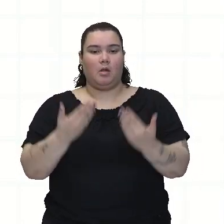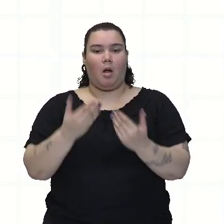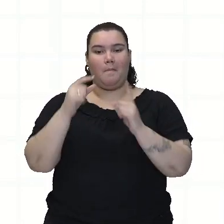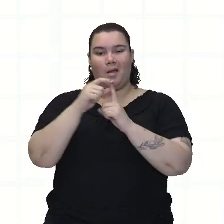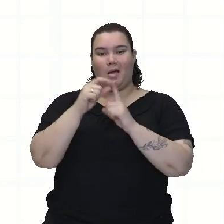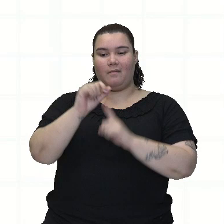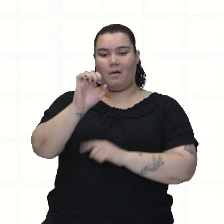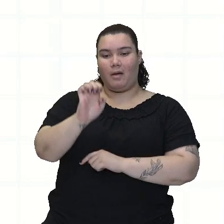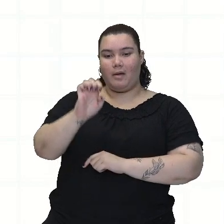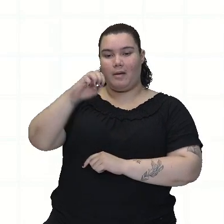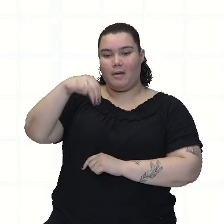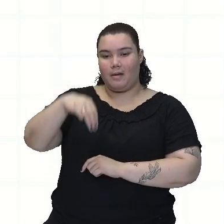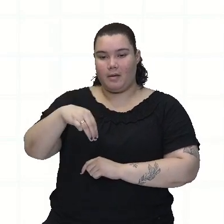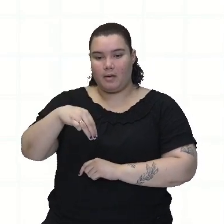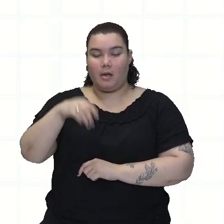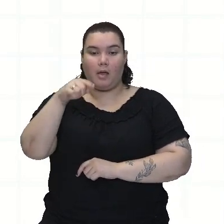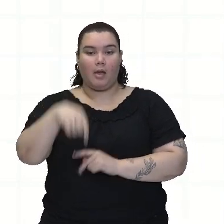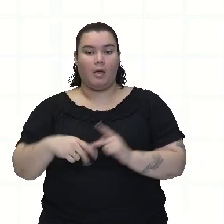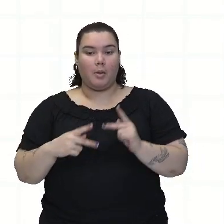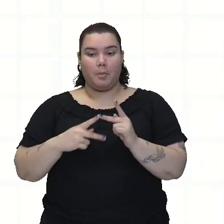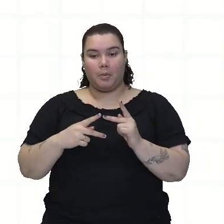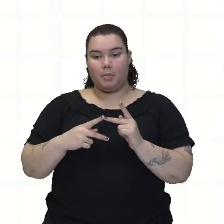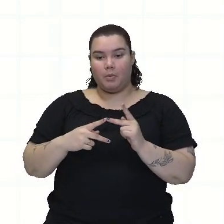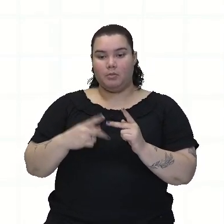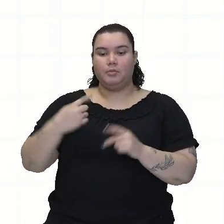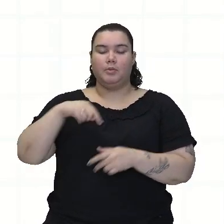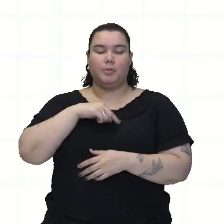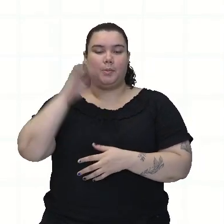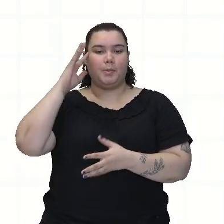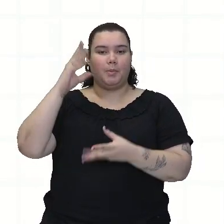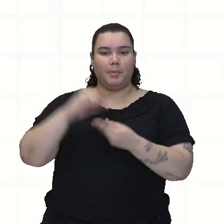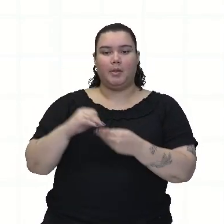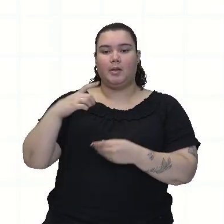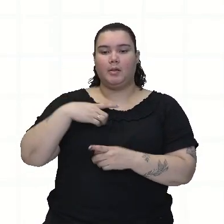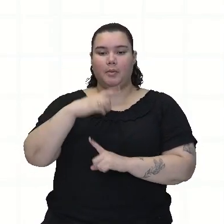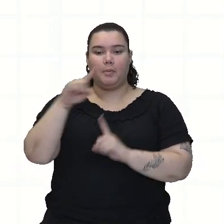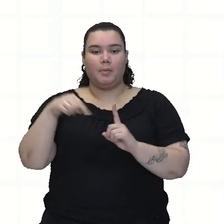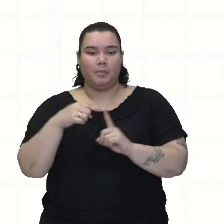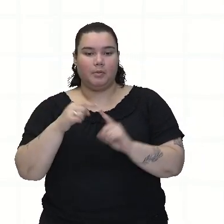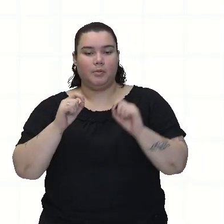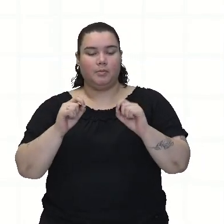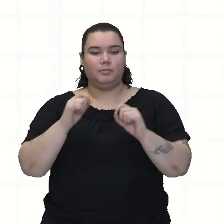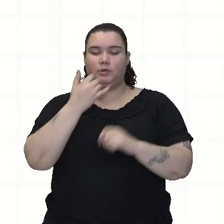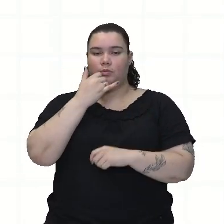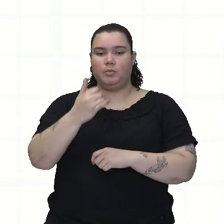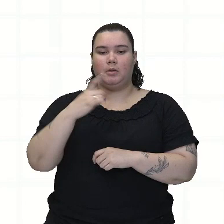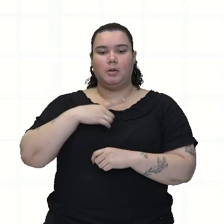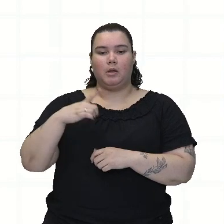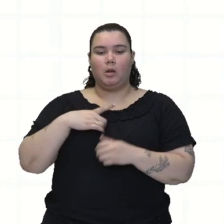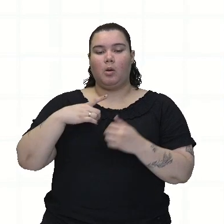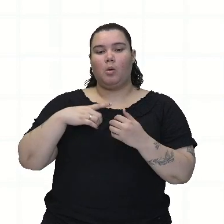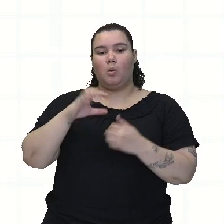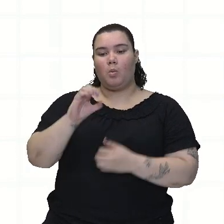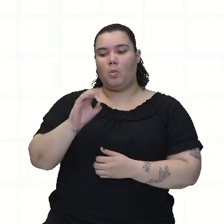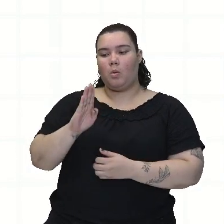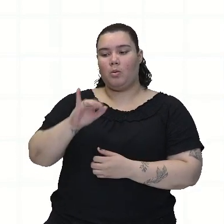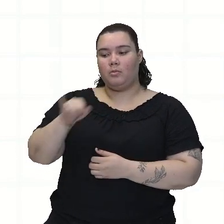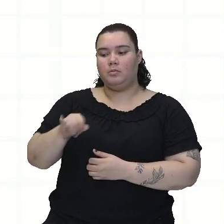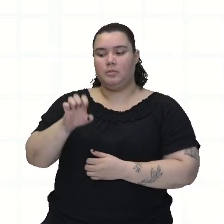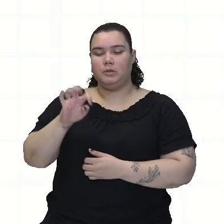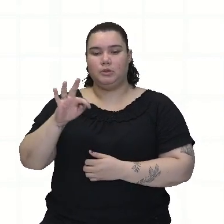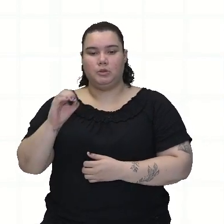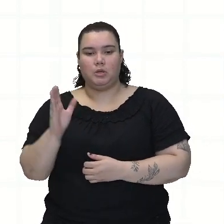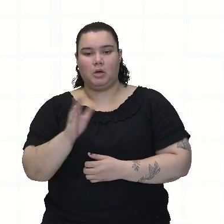nossa palavrinha-chave, a nossa preposição, para a gente entender que nós temos um objeto indireto. Porque a nossa